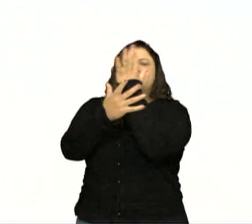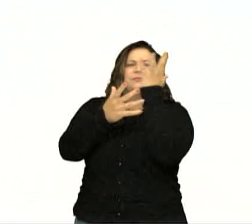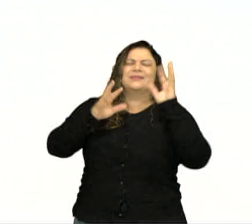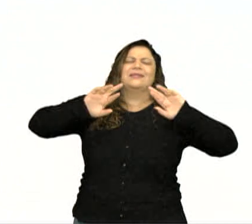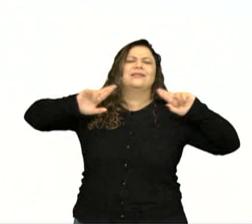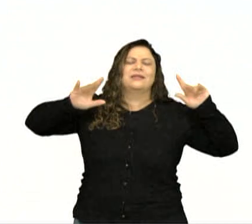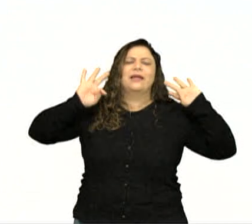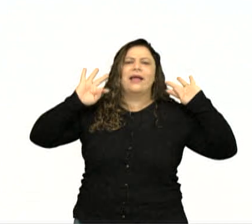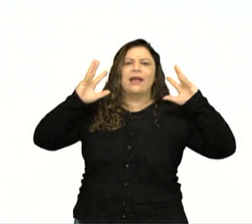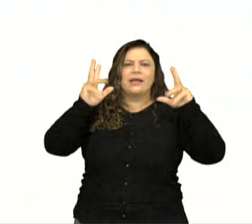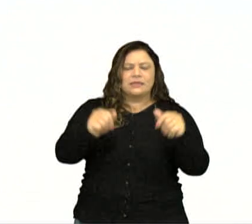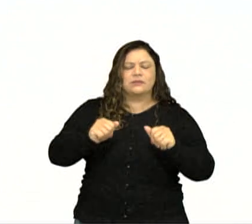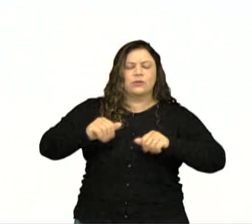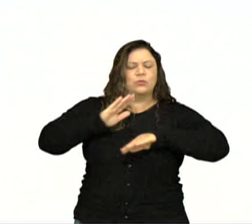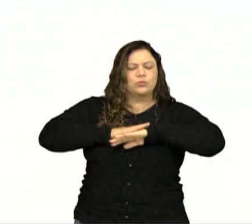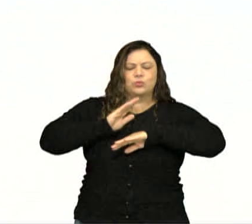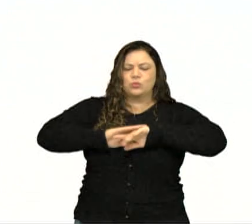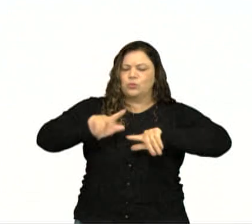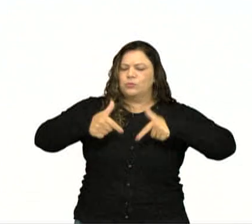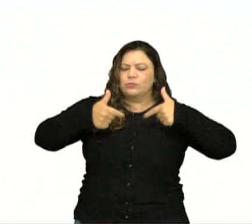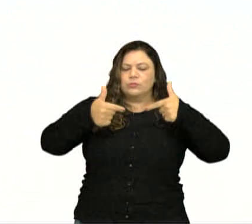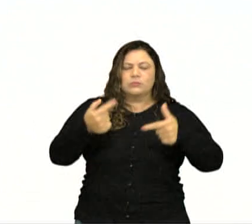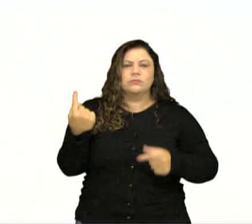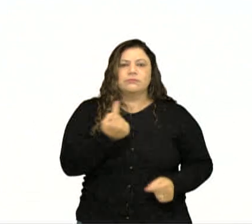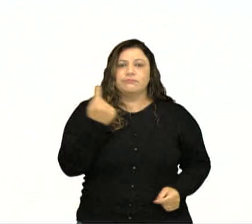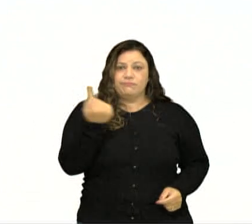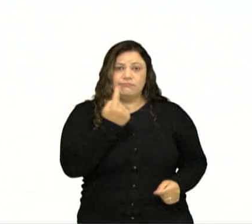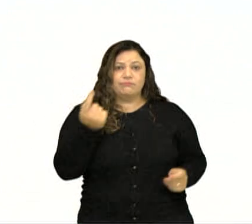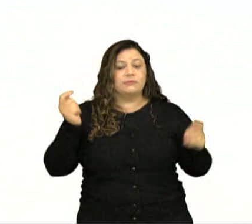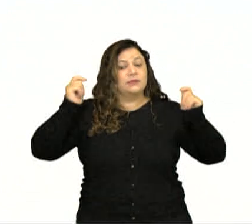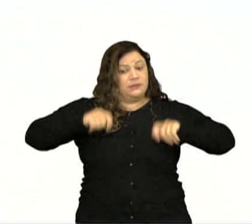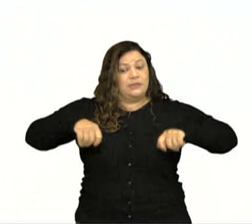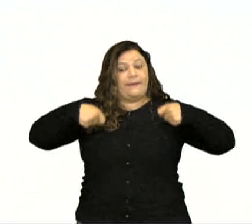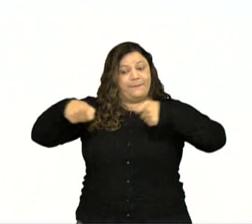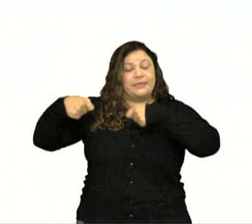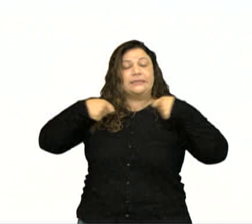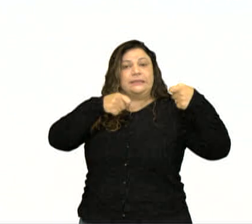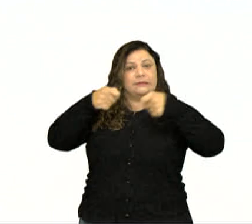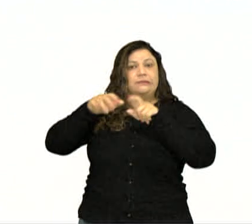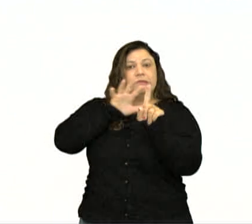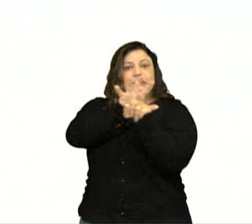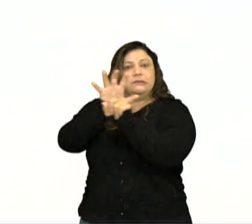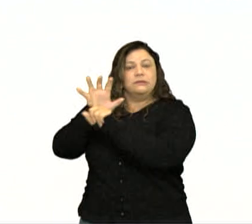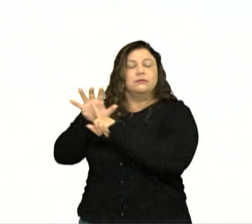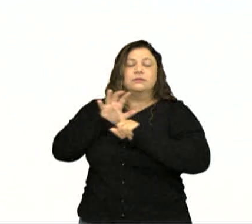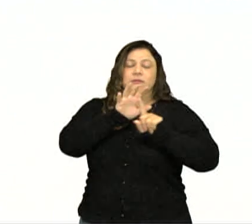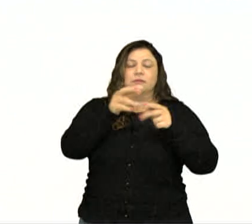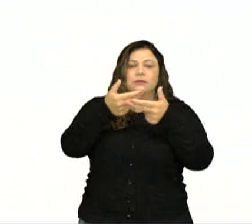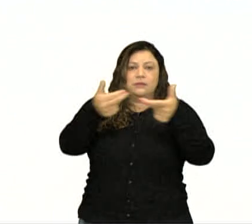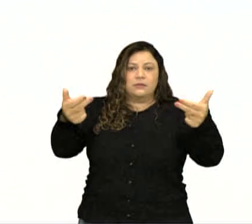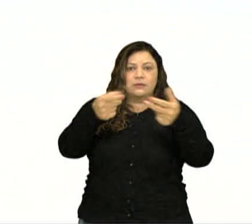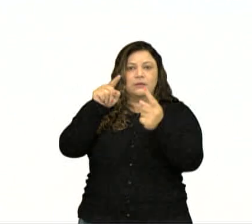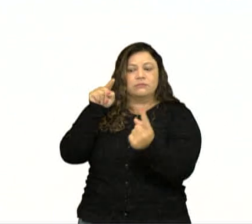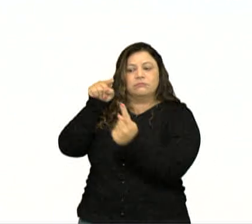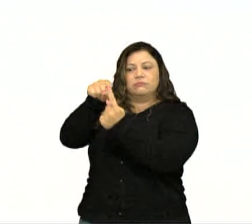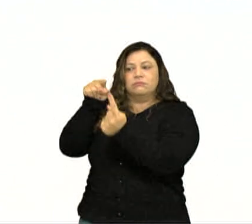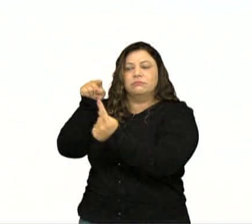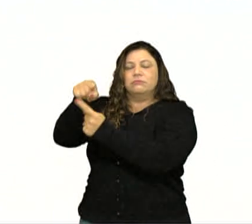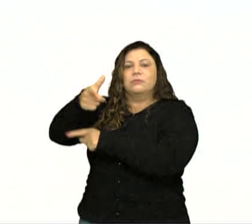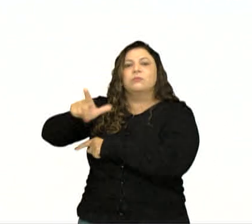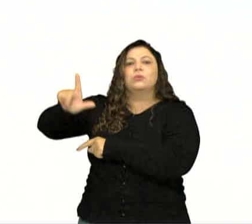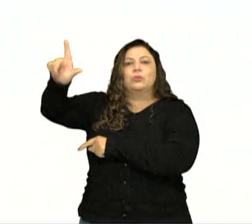determinada a agir. E disse necessária, ou melhor, coagida, aquela coisa que é determinada por outra